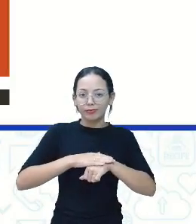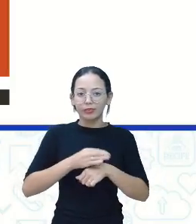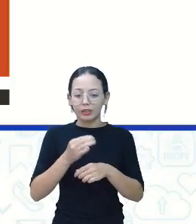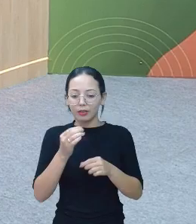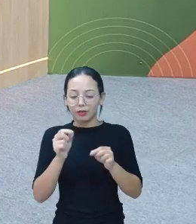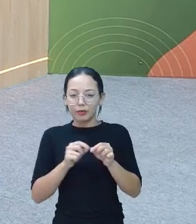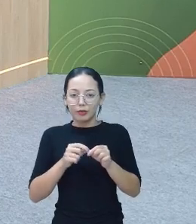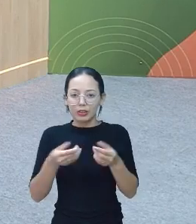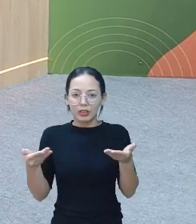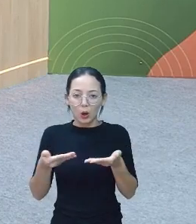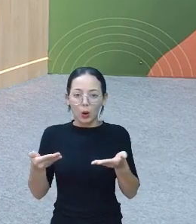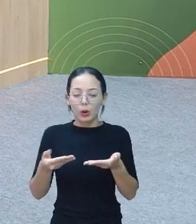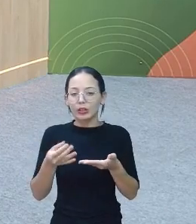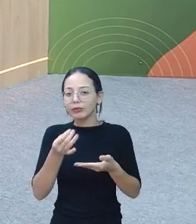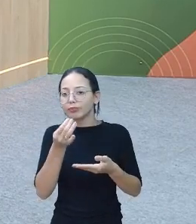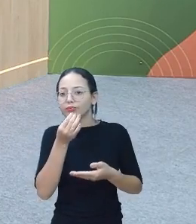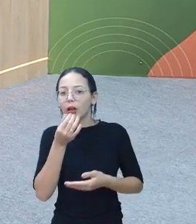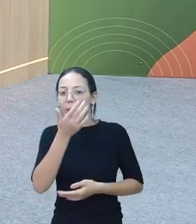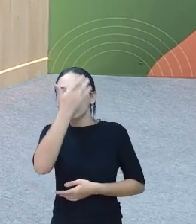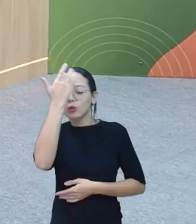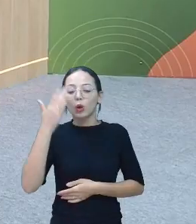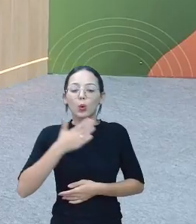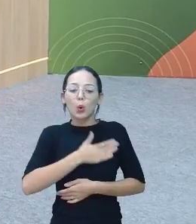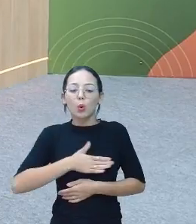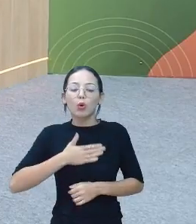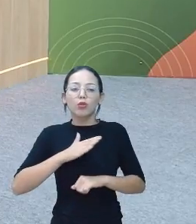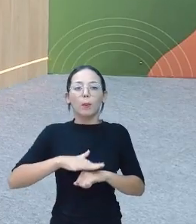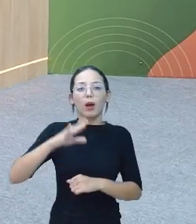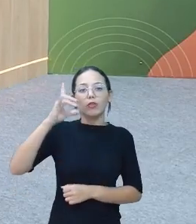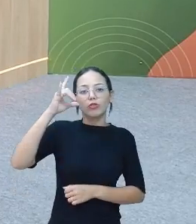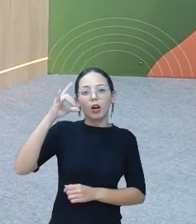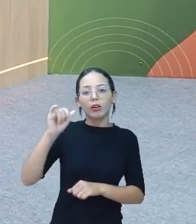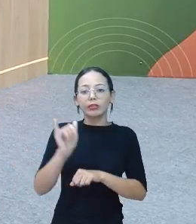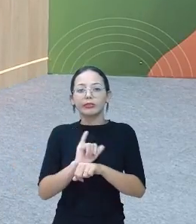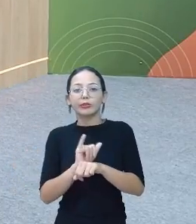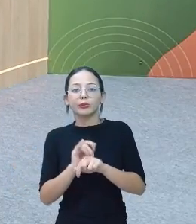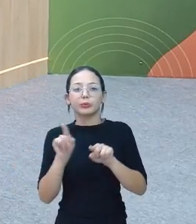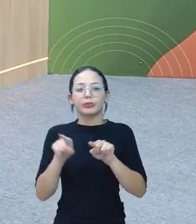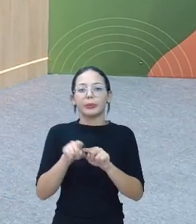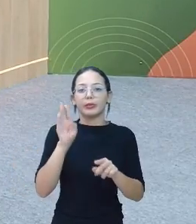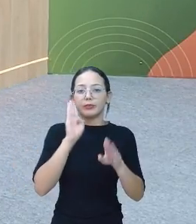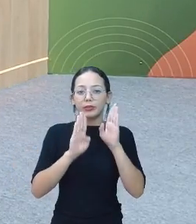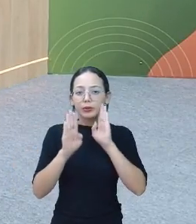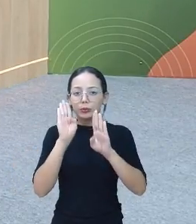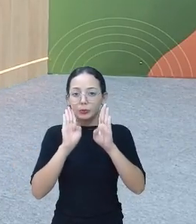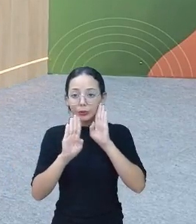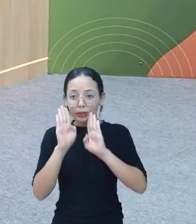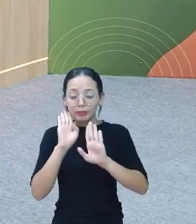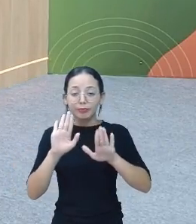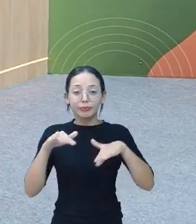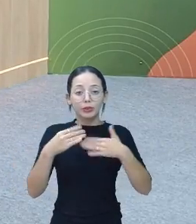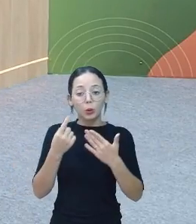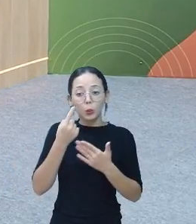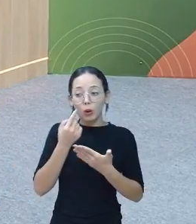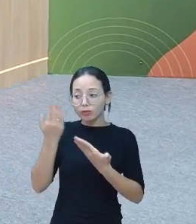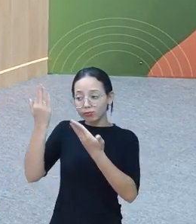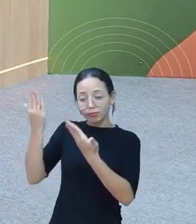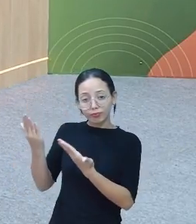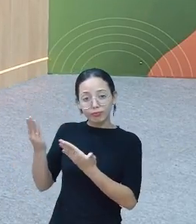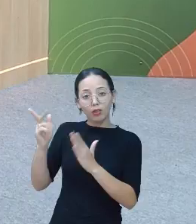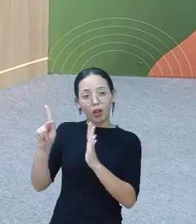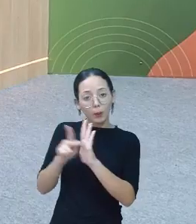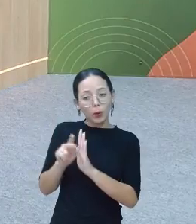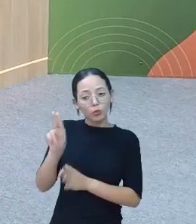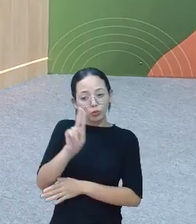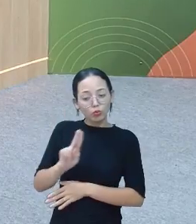fiz anteriormente, ou seja, os que gostam mais de Instagram, YouTube e Facebook. Então, esses gráficos seriam mais adequados